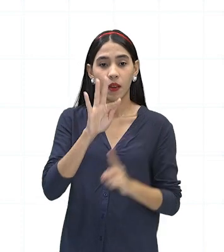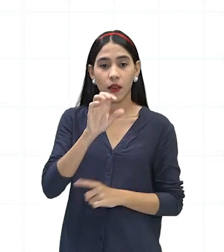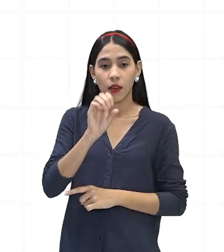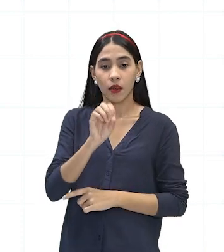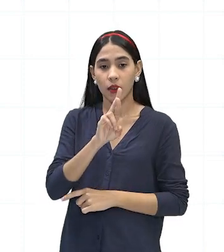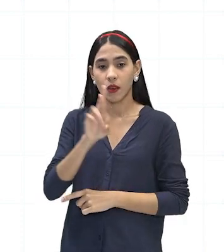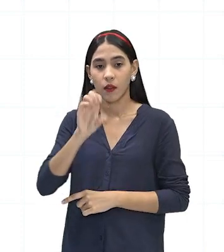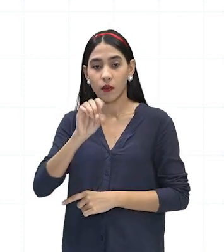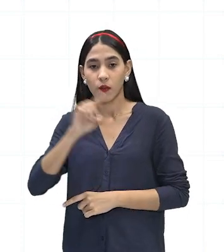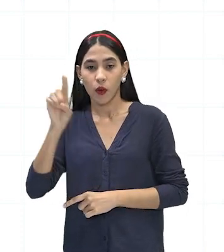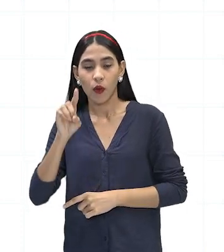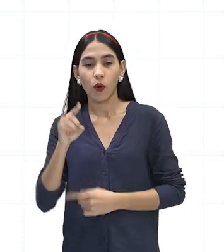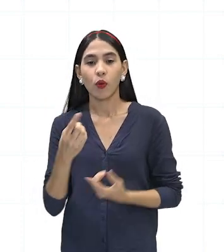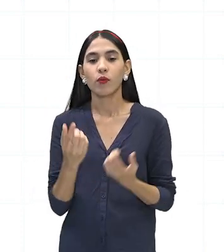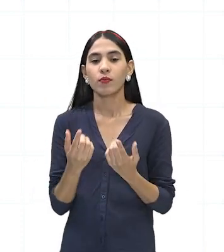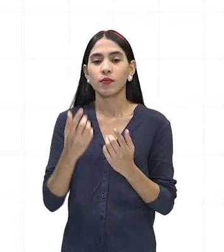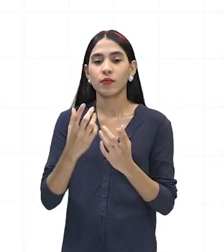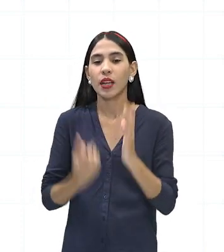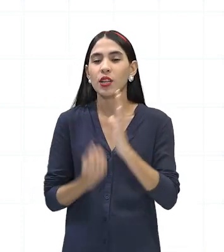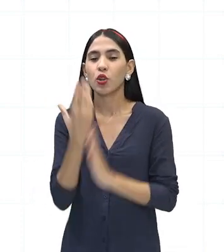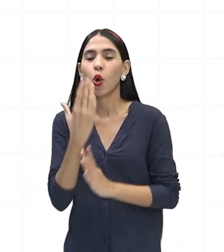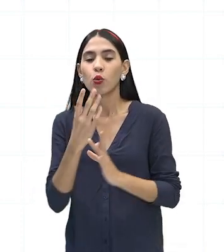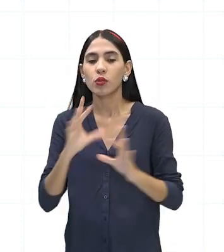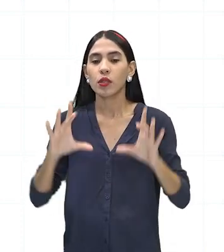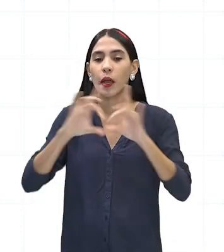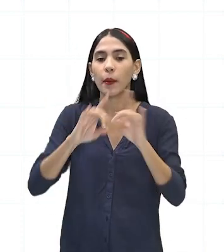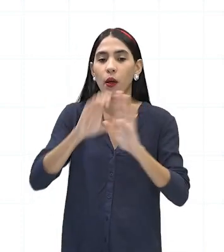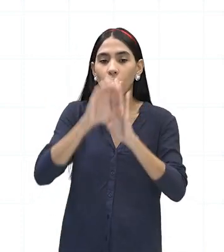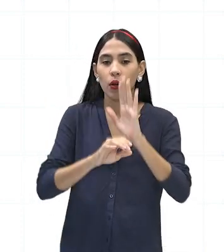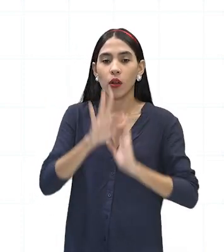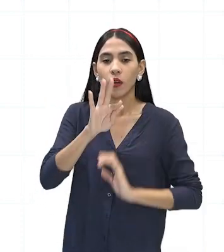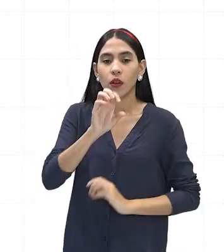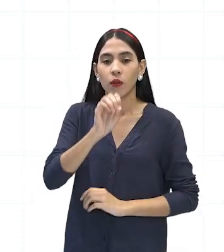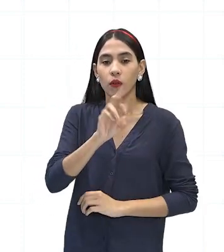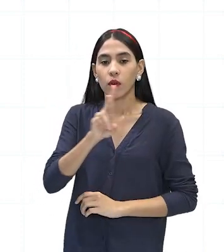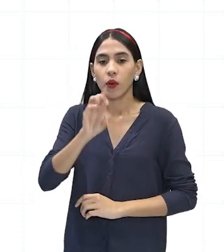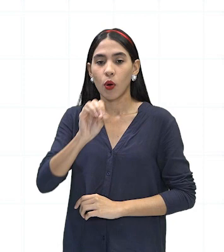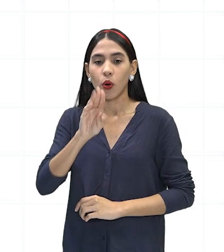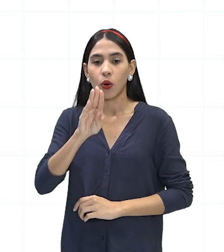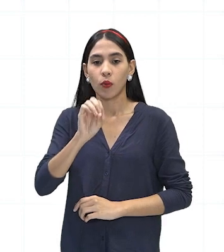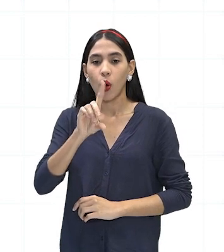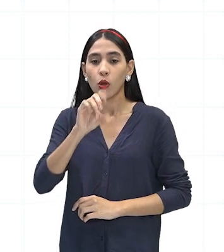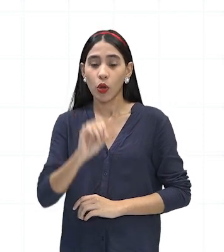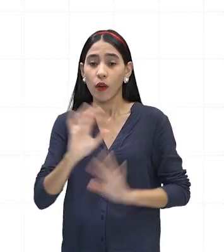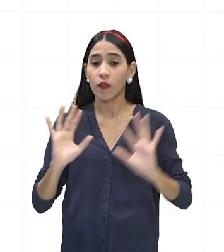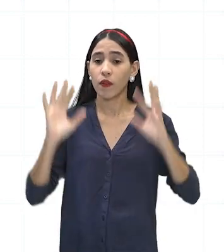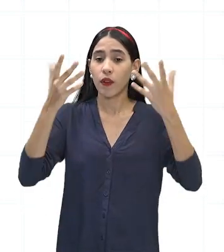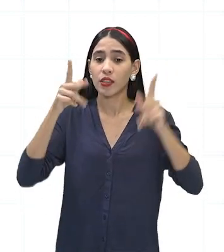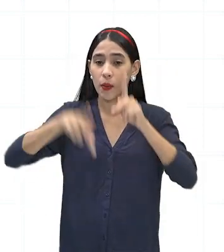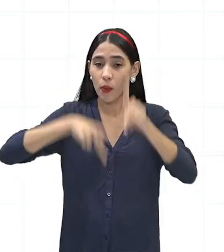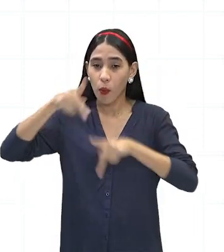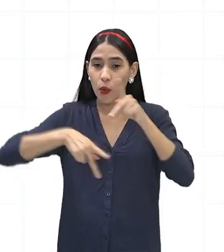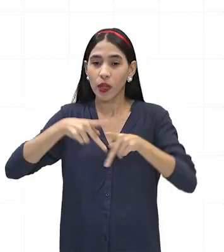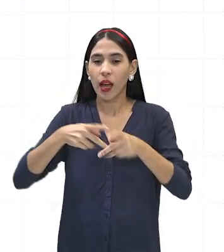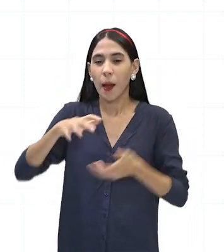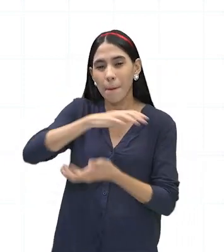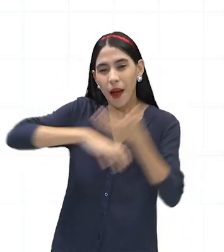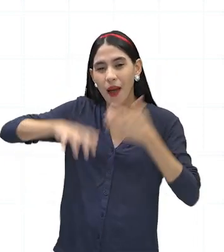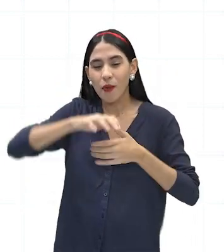termo forrobodó, que significa festa popular, bailão, bagunça